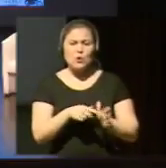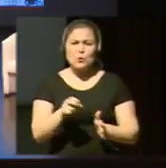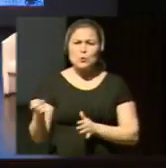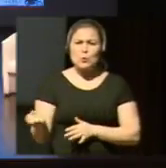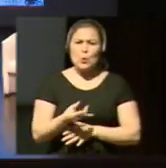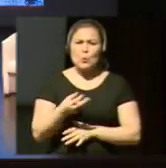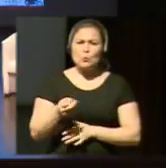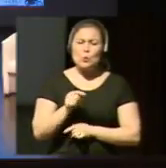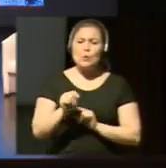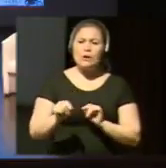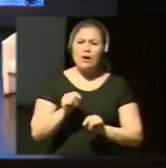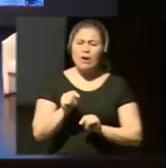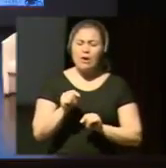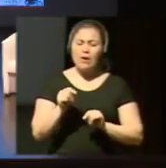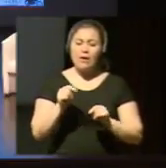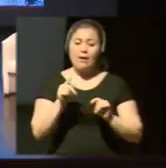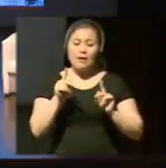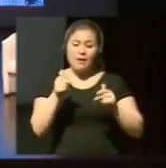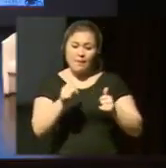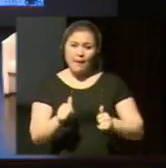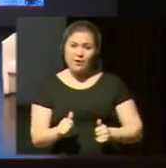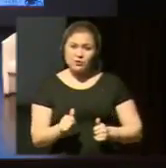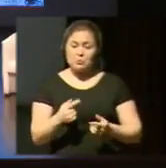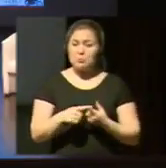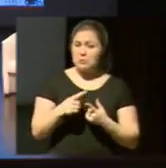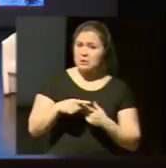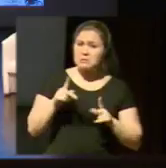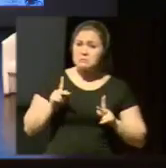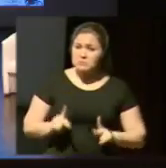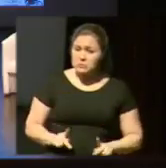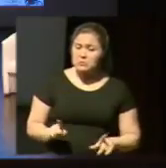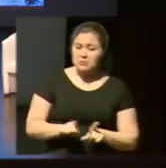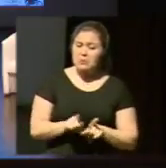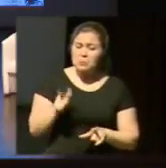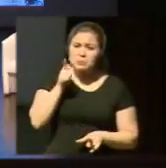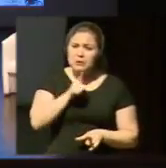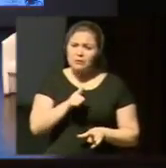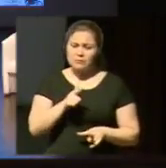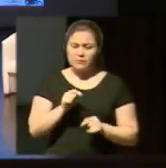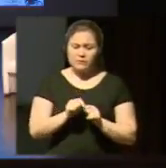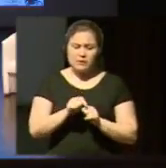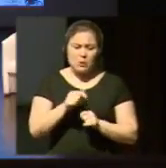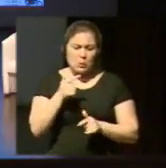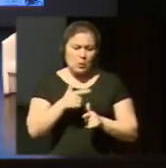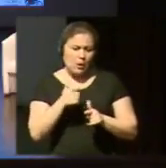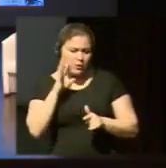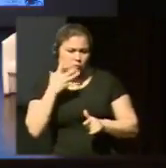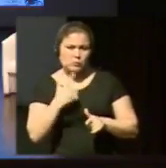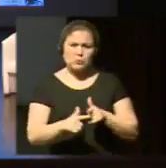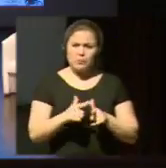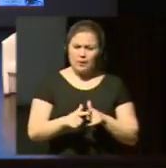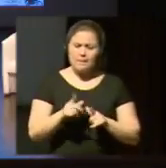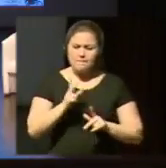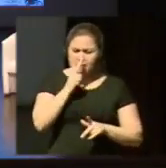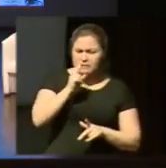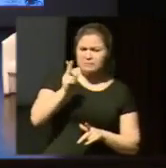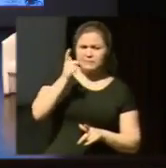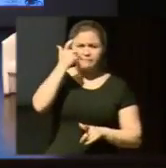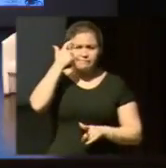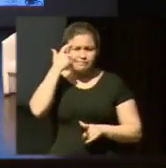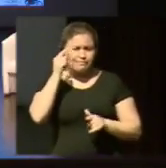da idade, que pessoas de idade também conseguem lidar com os problemas, que com demência ainda se consegue ter uma